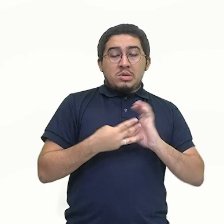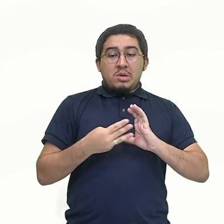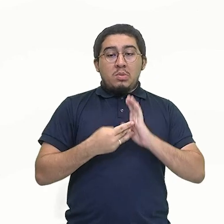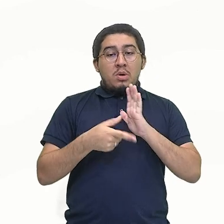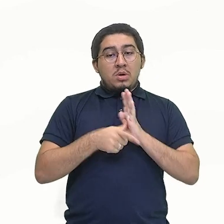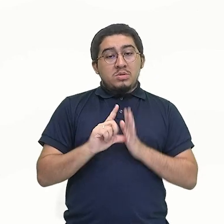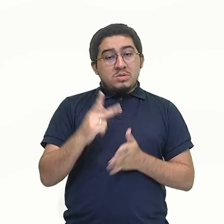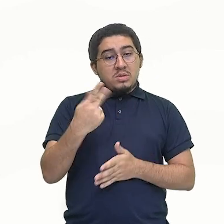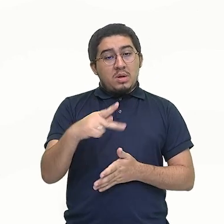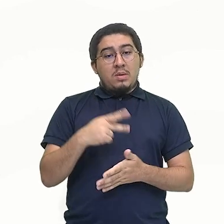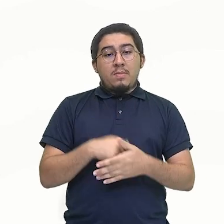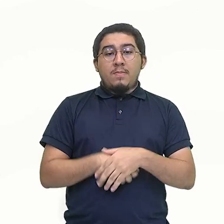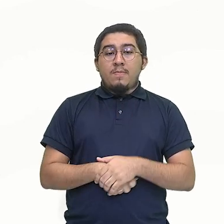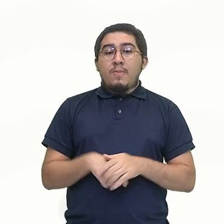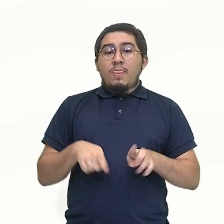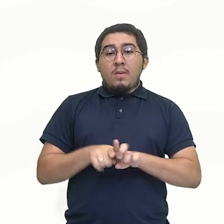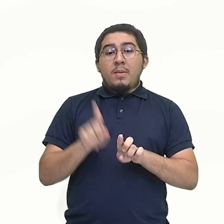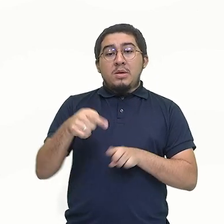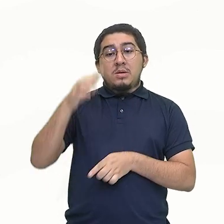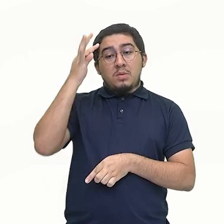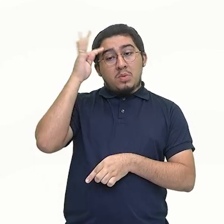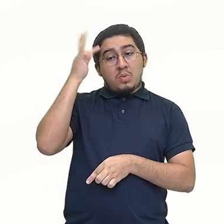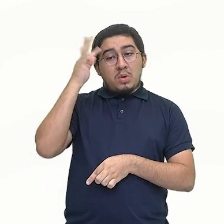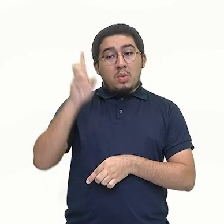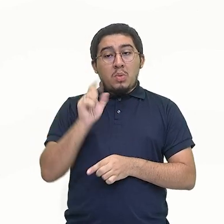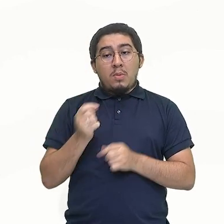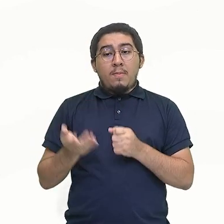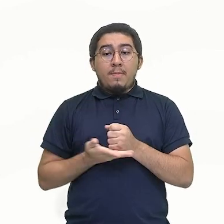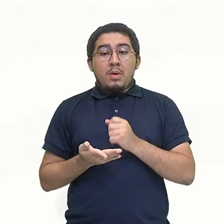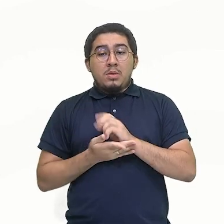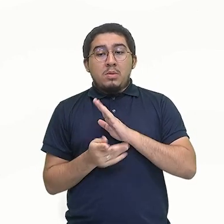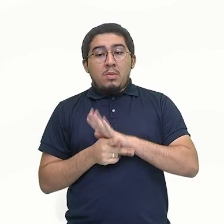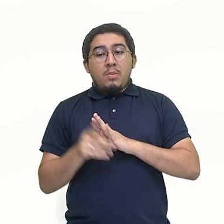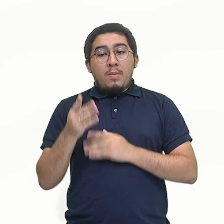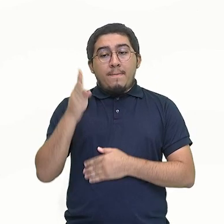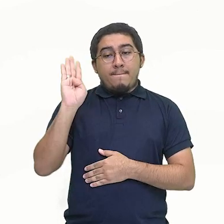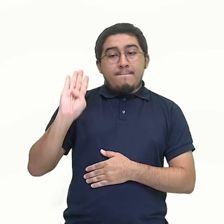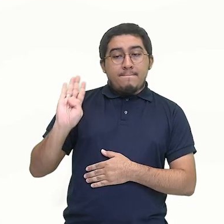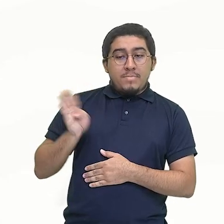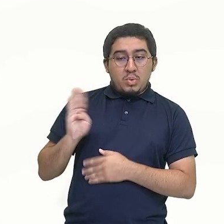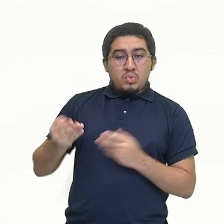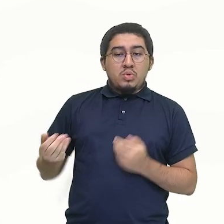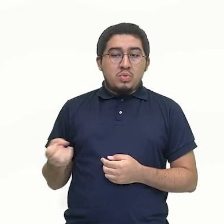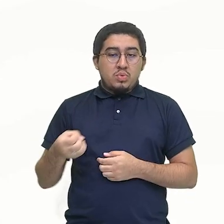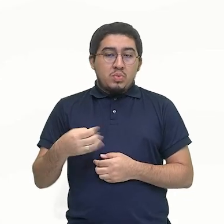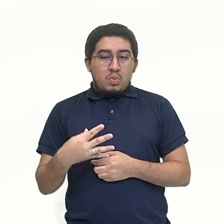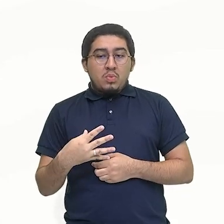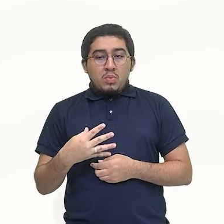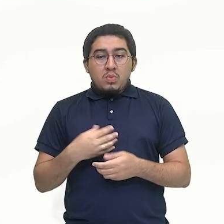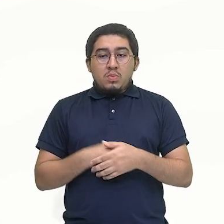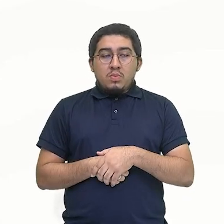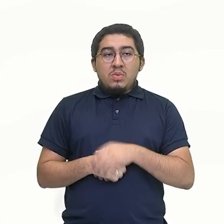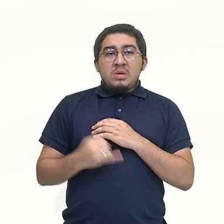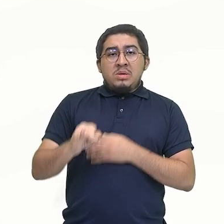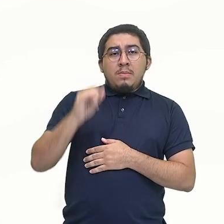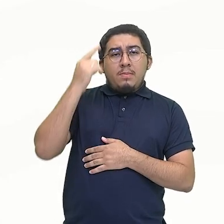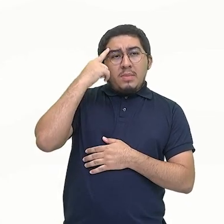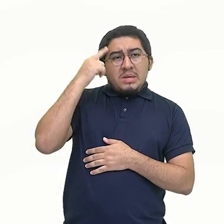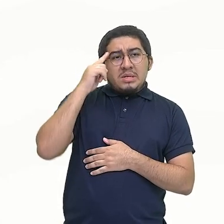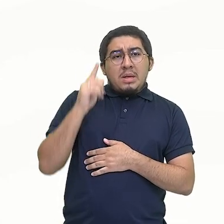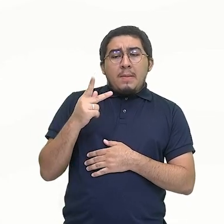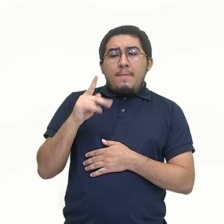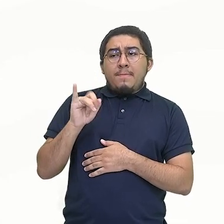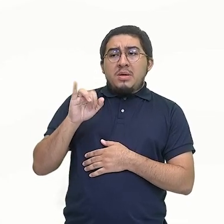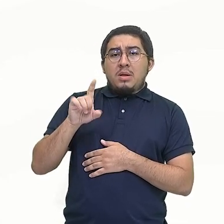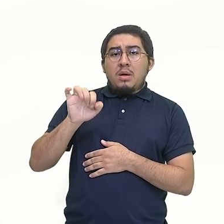E 4, essa teoria é um dos pilares da biologia moderna. Então, quando a gente diz pilar, significa